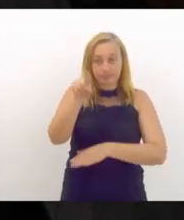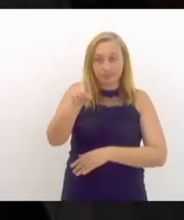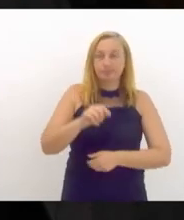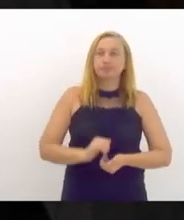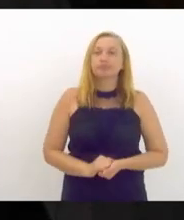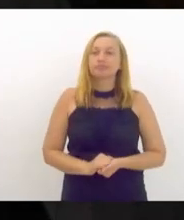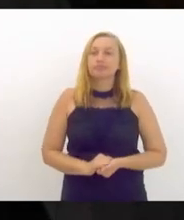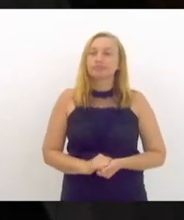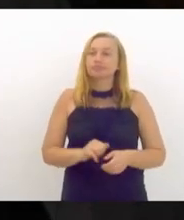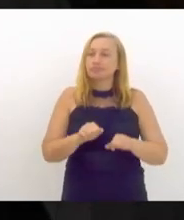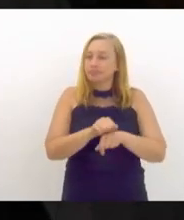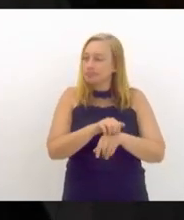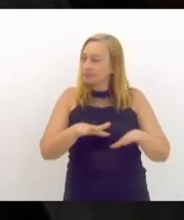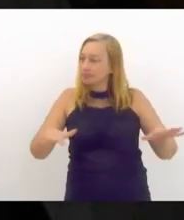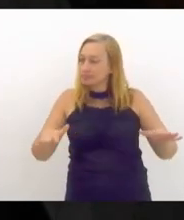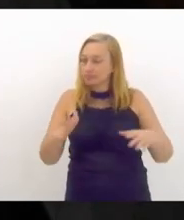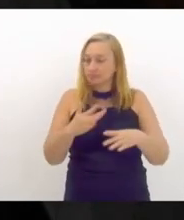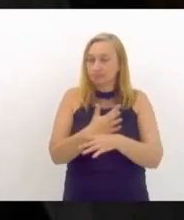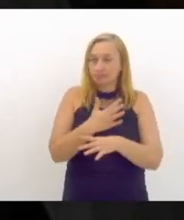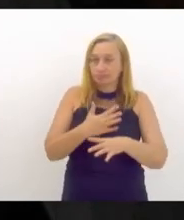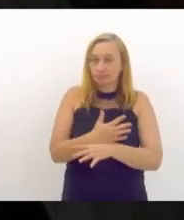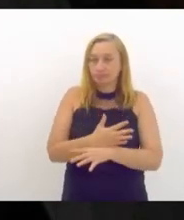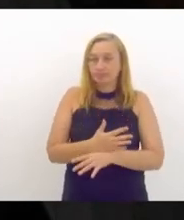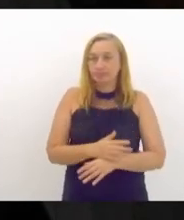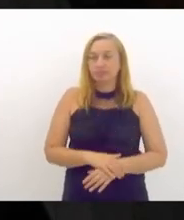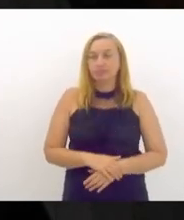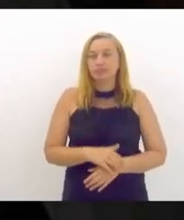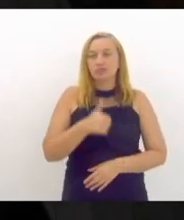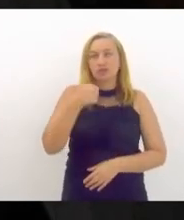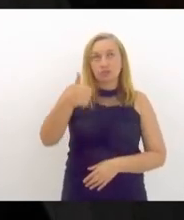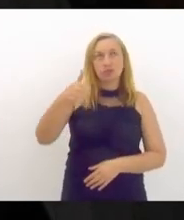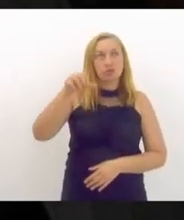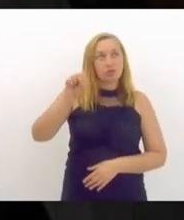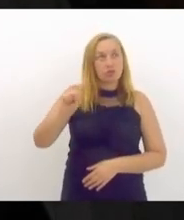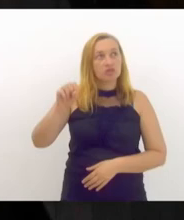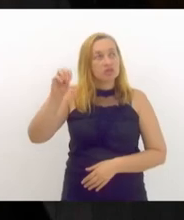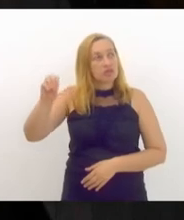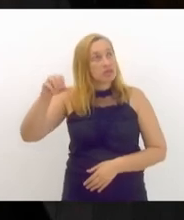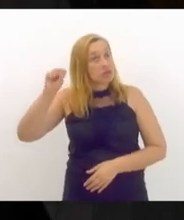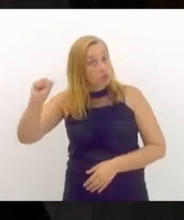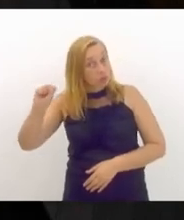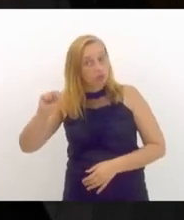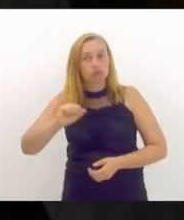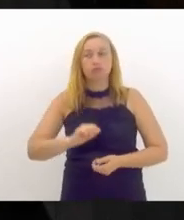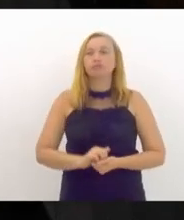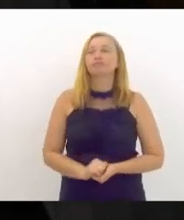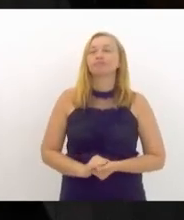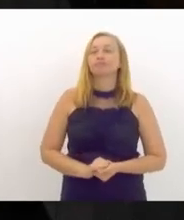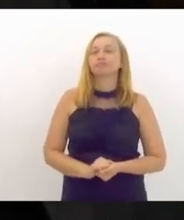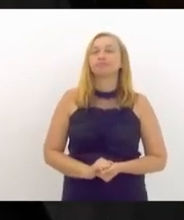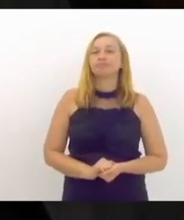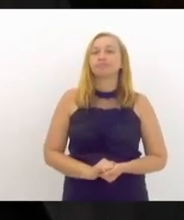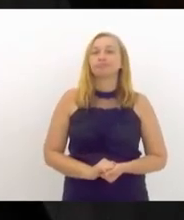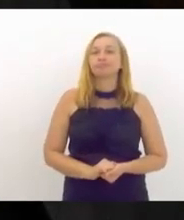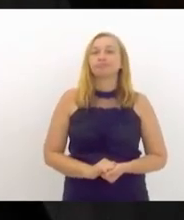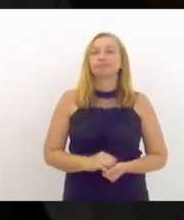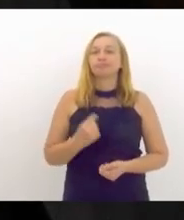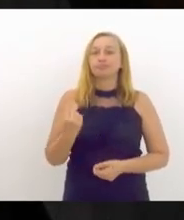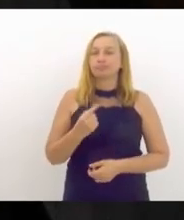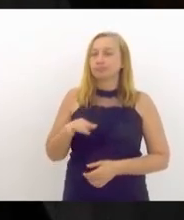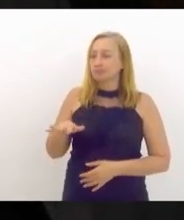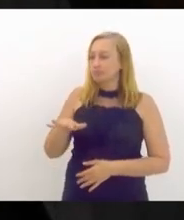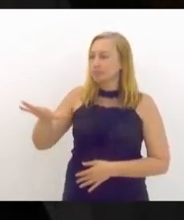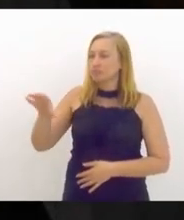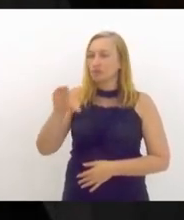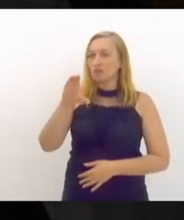essa expansão da cidade data de 1808. E o nosso Morro do